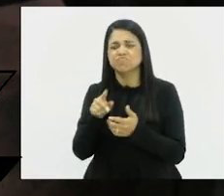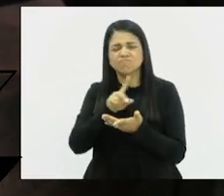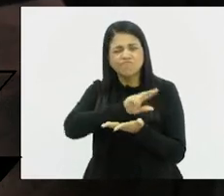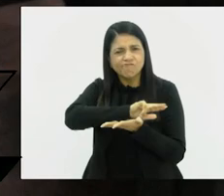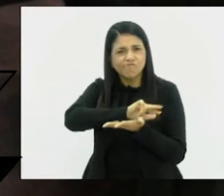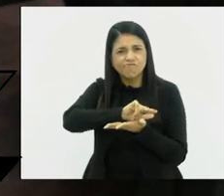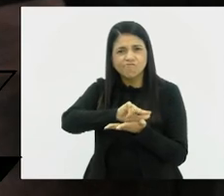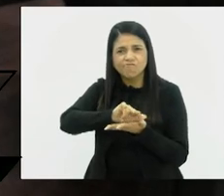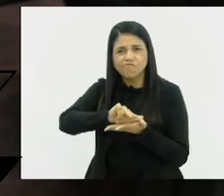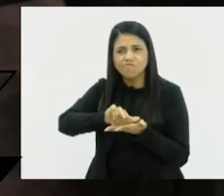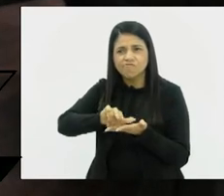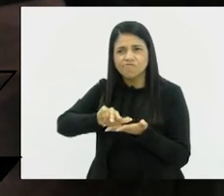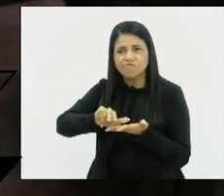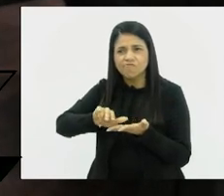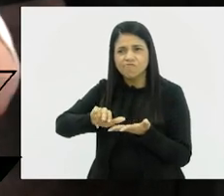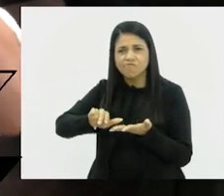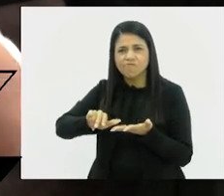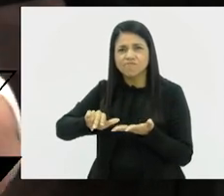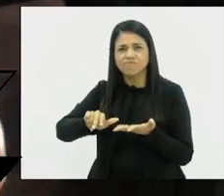diversos...